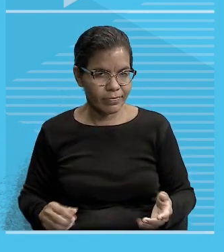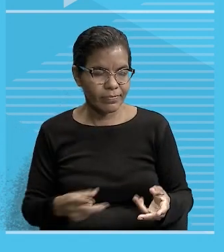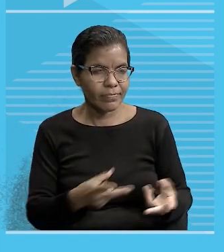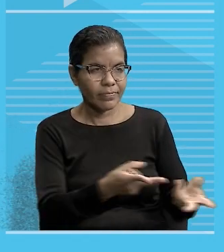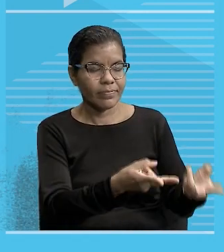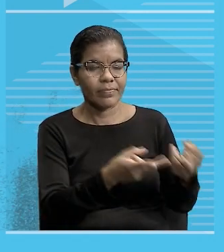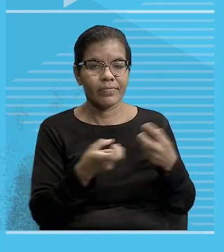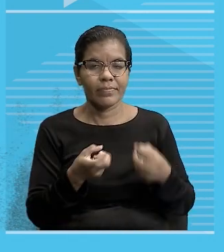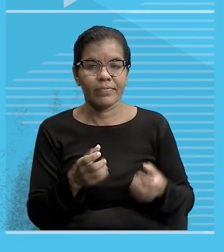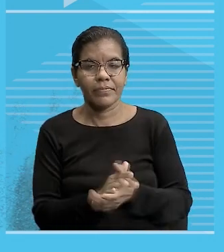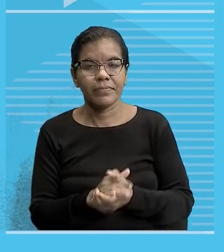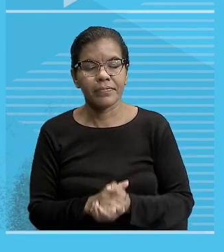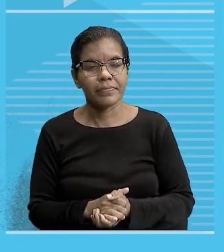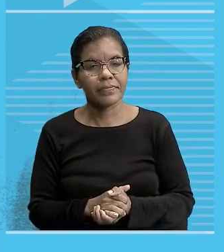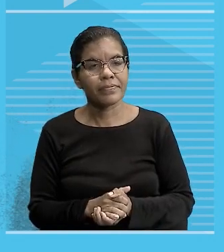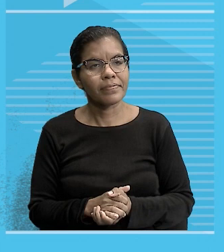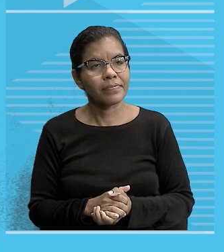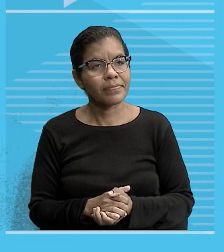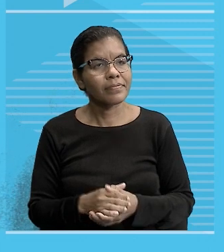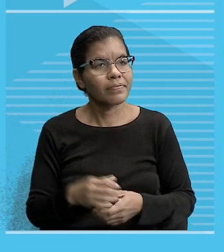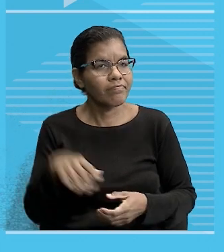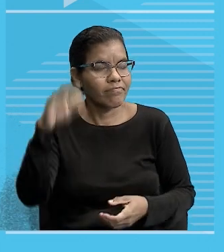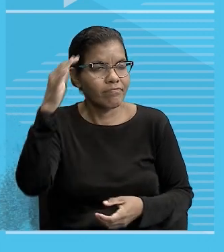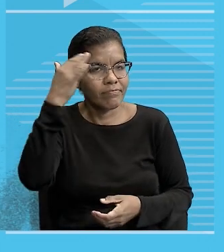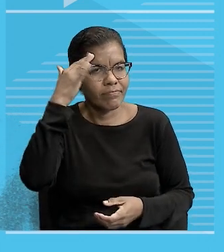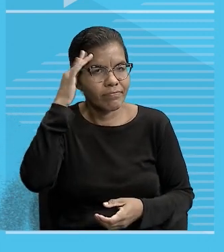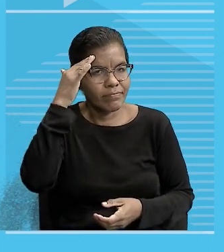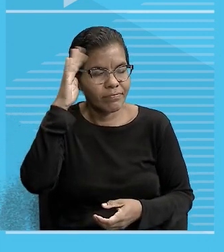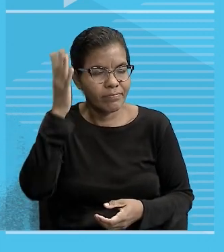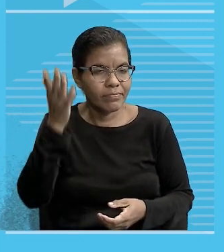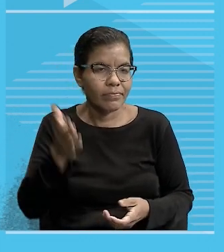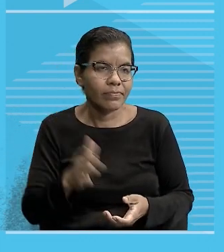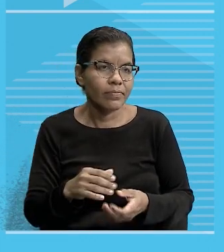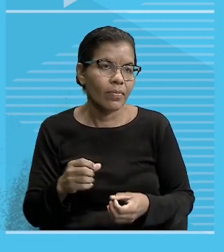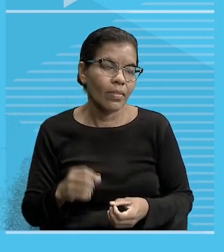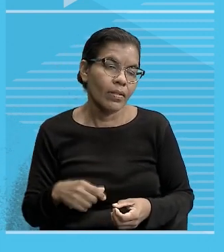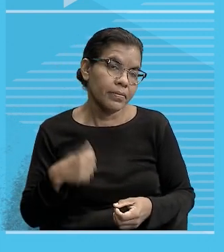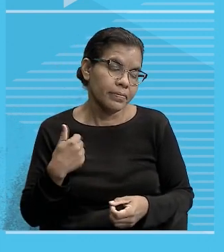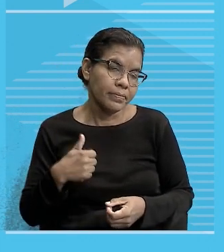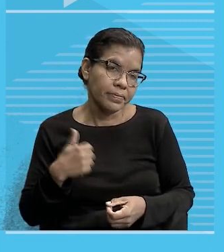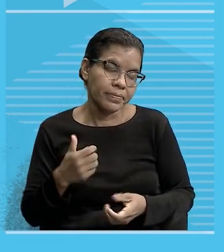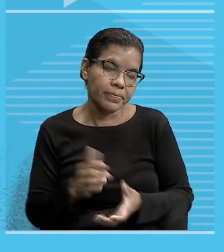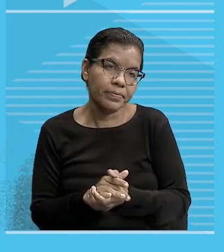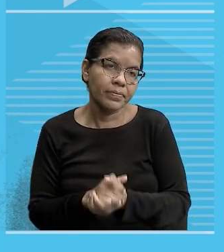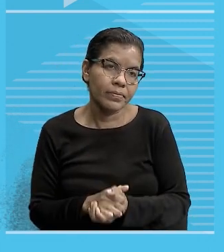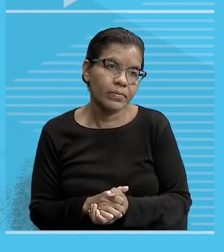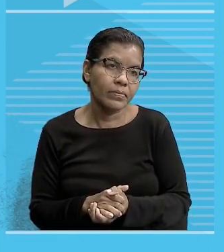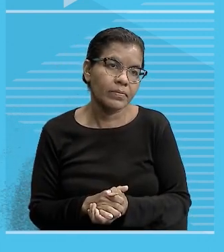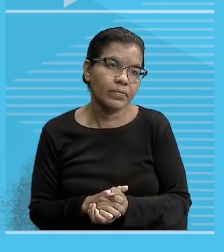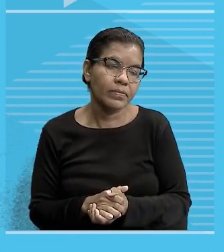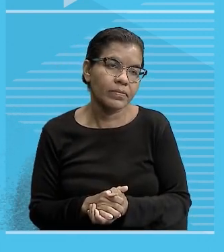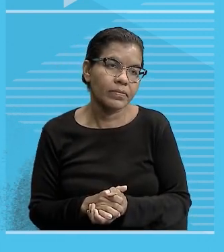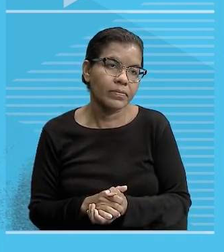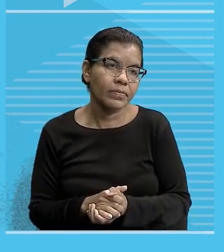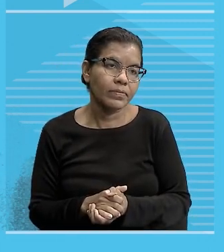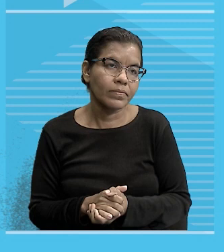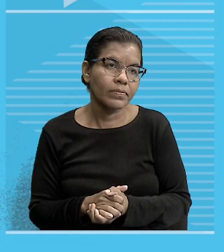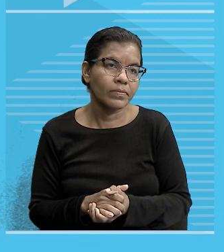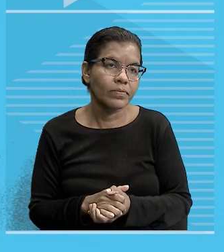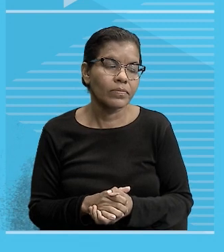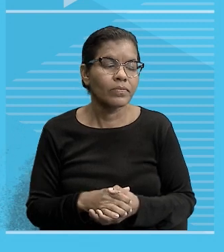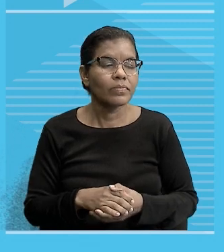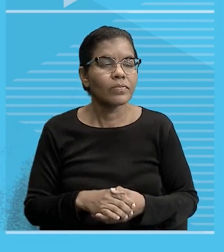meu amado para ficar na mente certa vez um